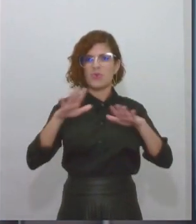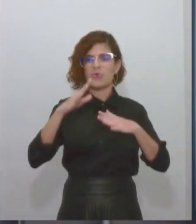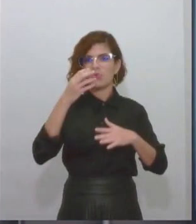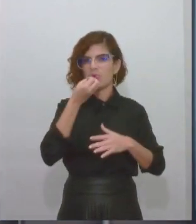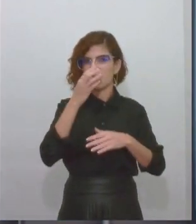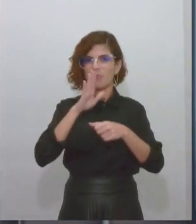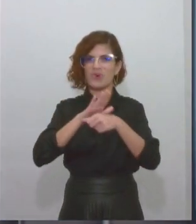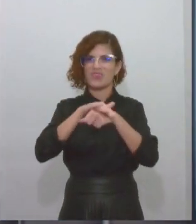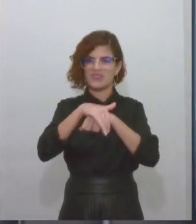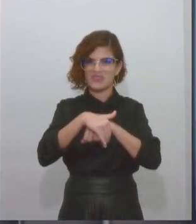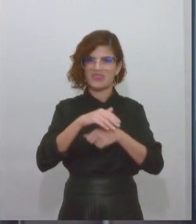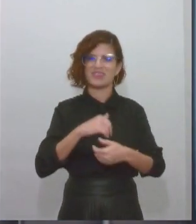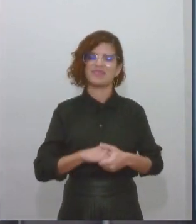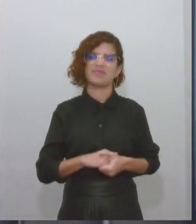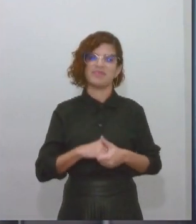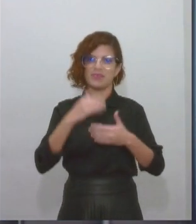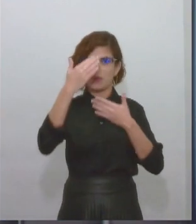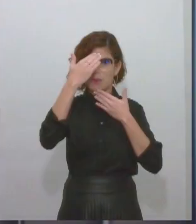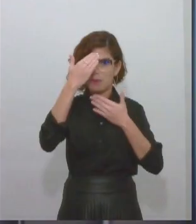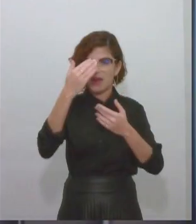viu? Um grande abraço para você.